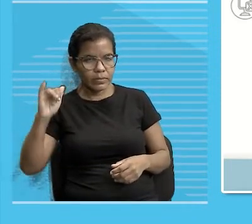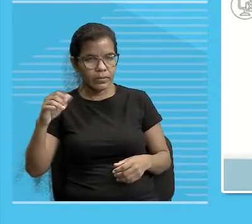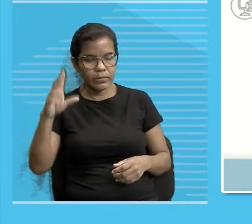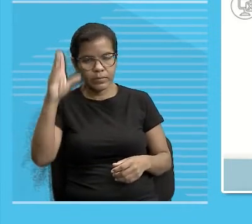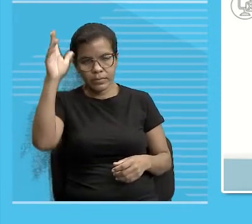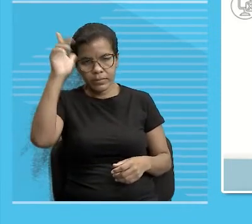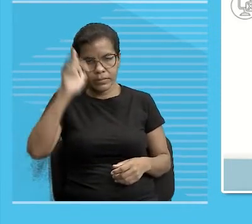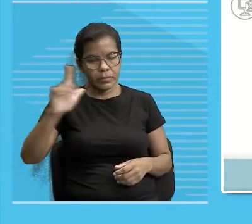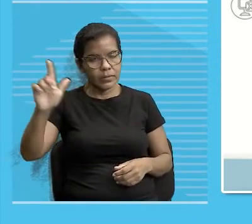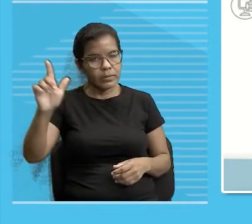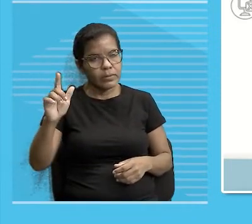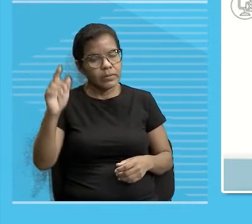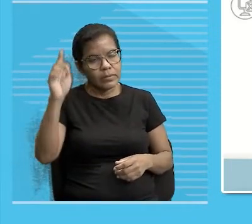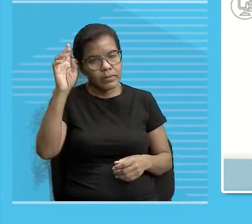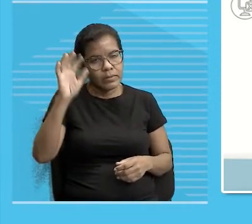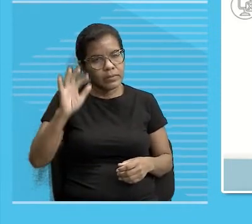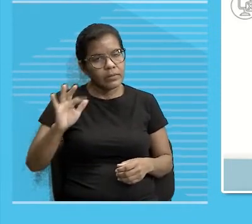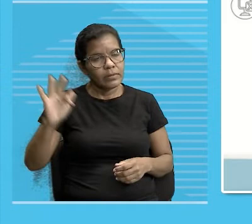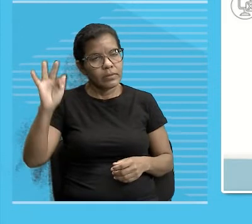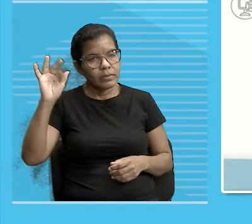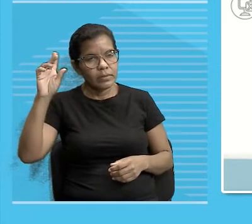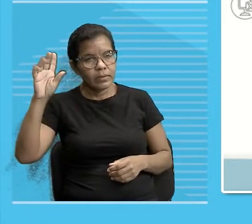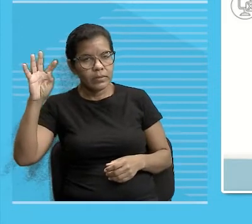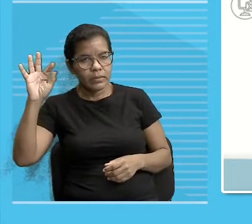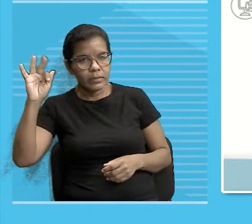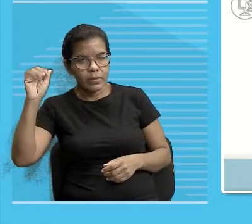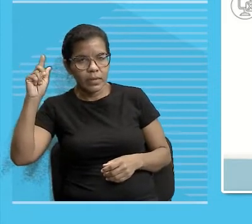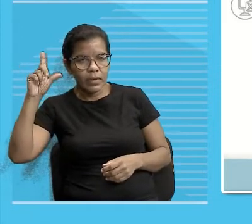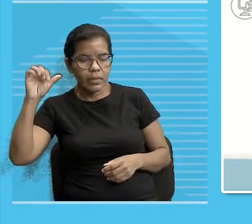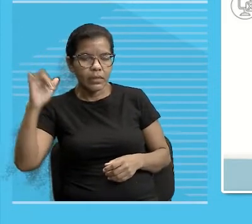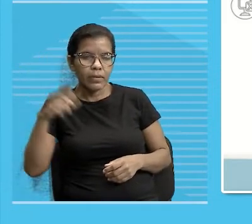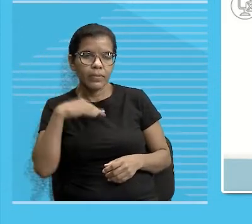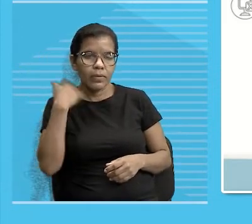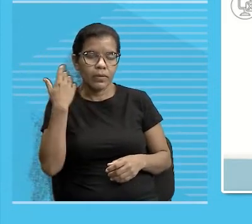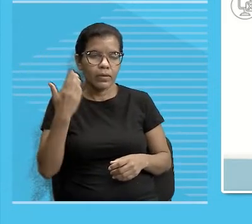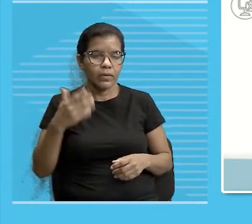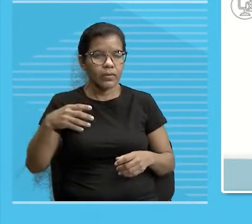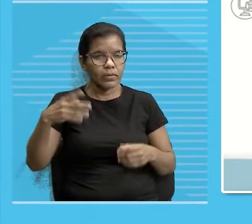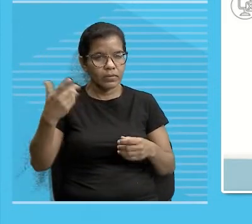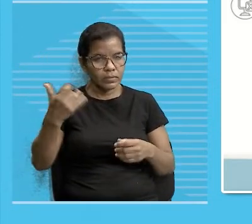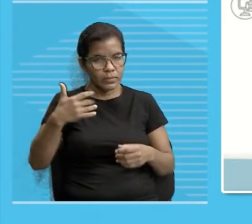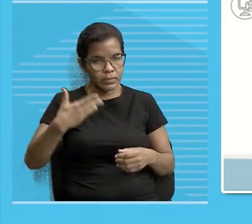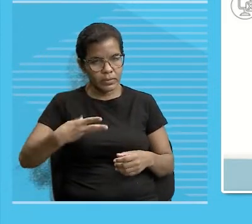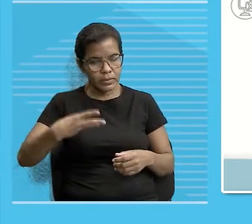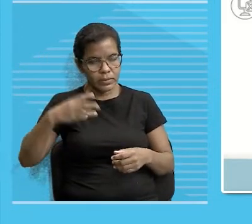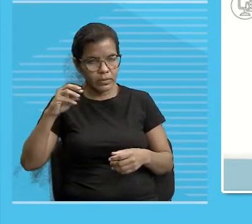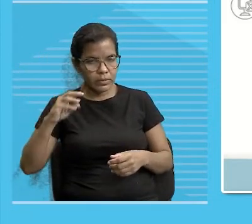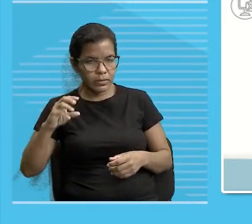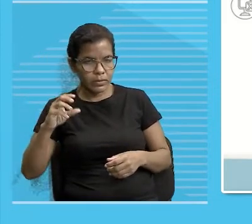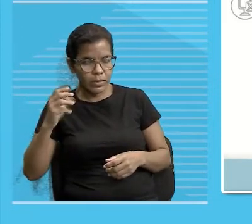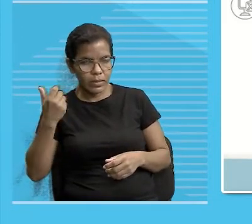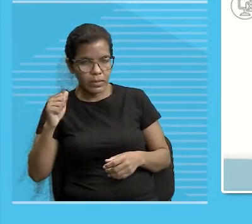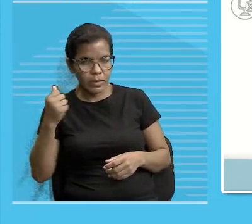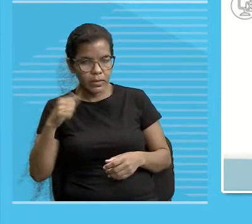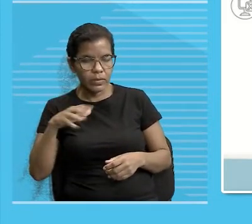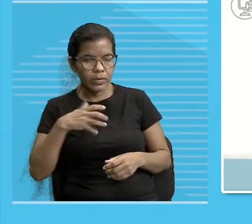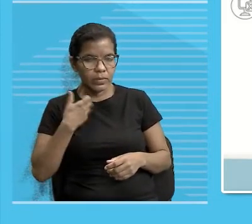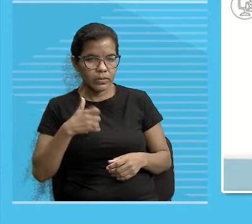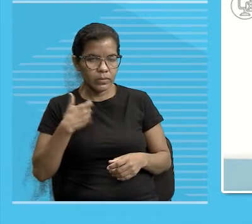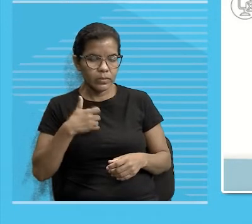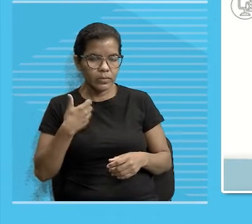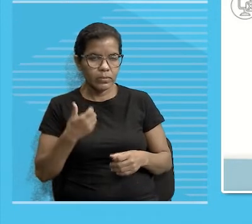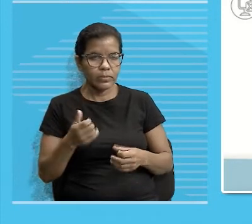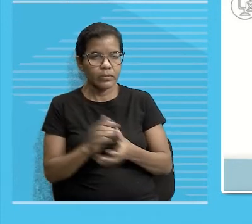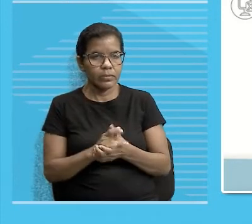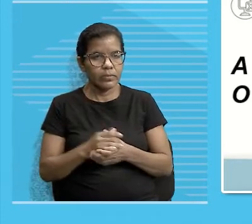18 de julho de 1610, com 38 anos. Nacionalidade italiana, pintou principais